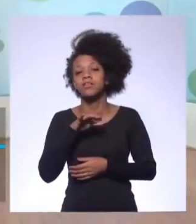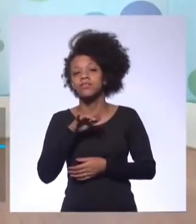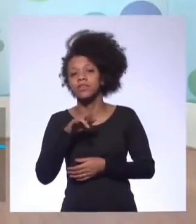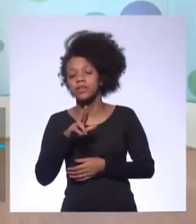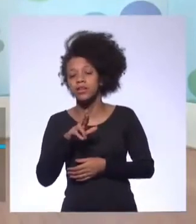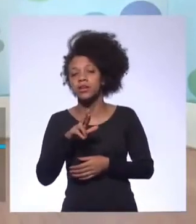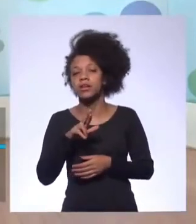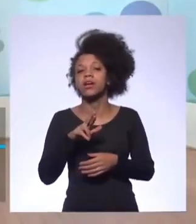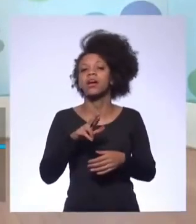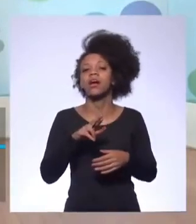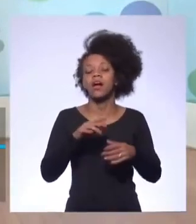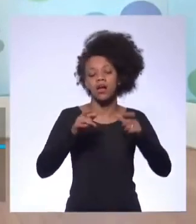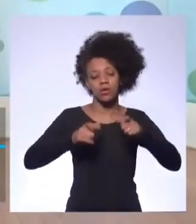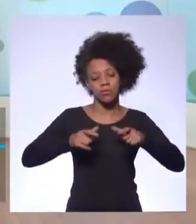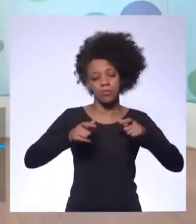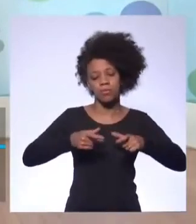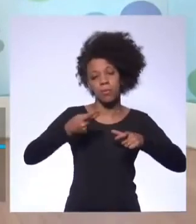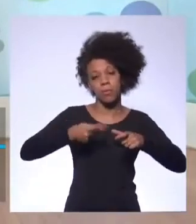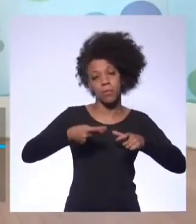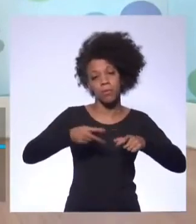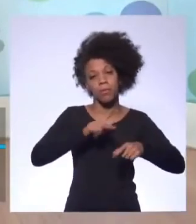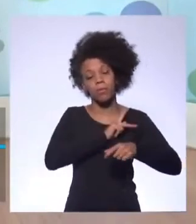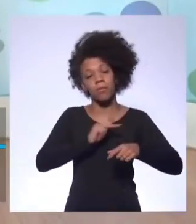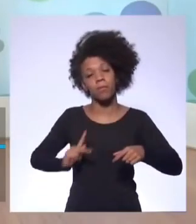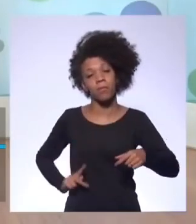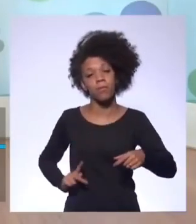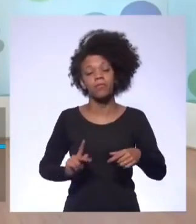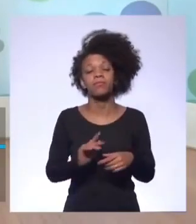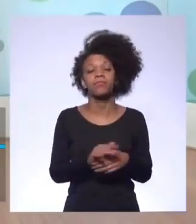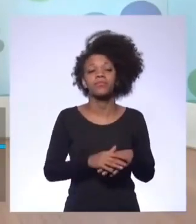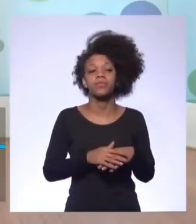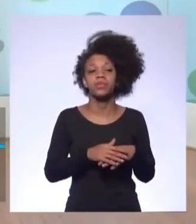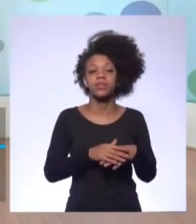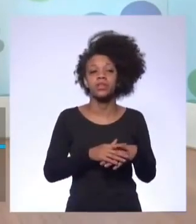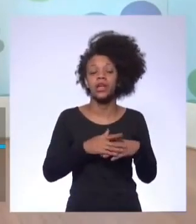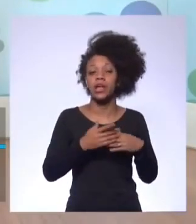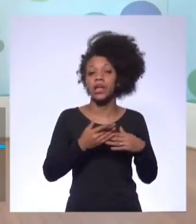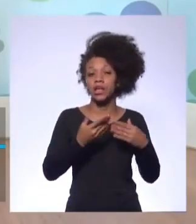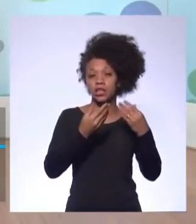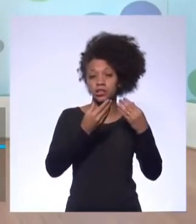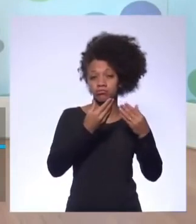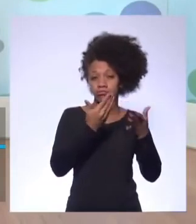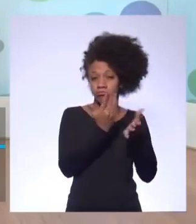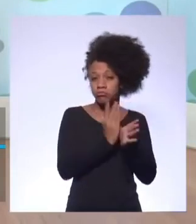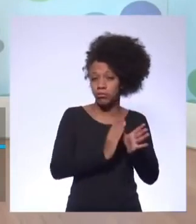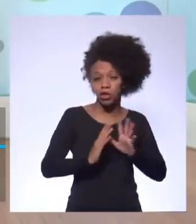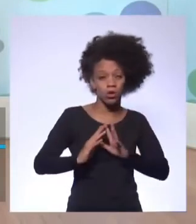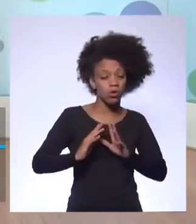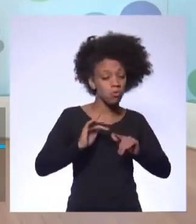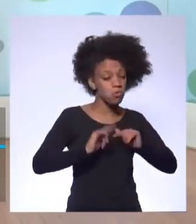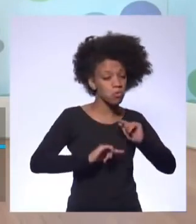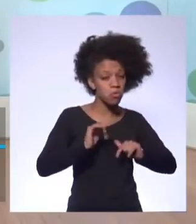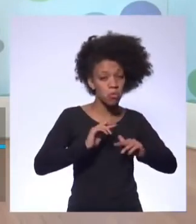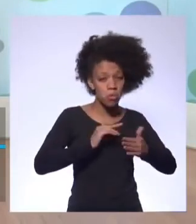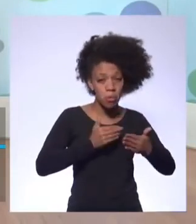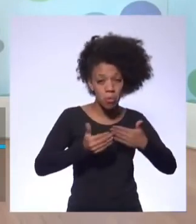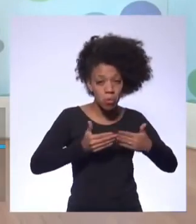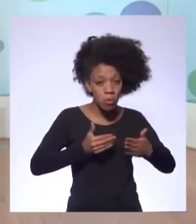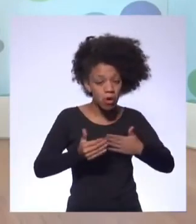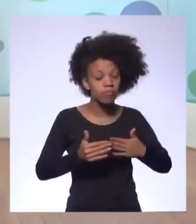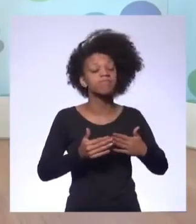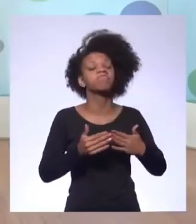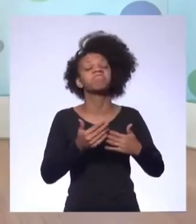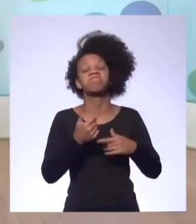ou utilizar, que não isso. Depredar qualquer material que pertence à escola, okay. Professora Sandra. Então, tá. Coloquem a resposta para